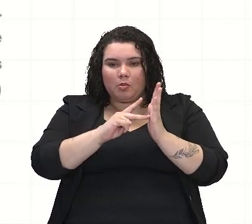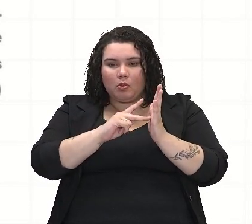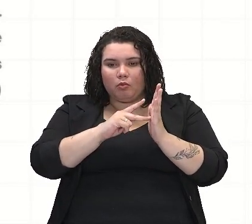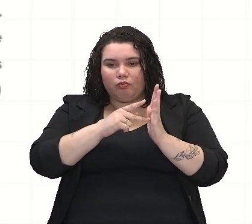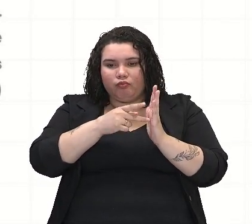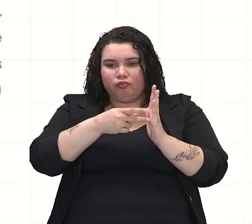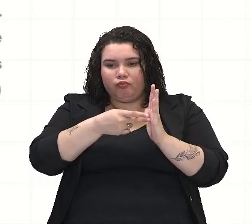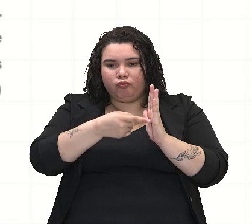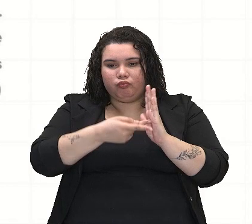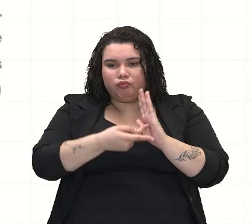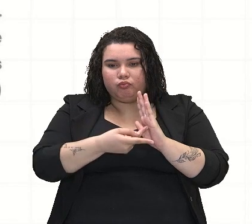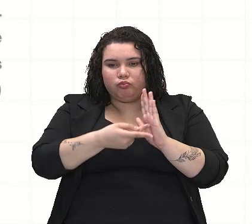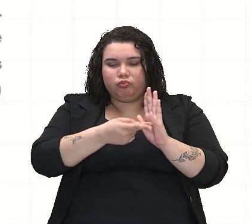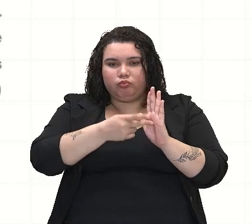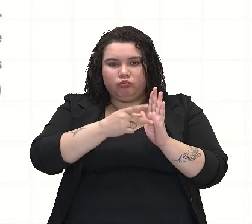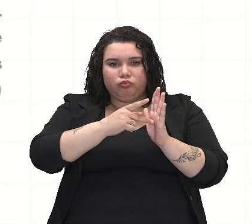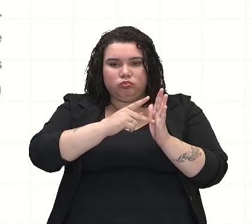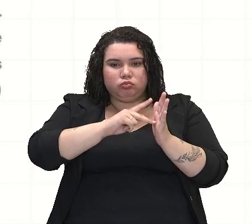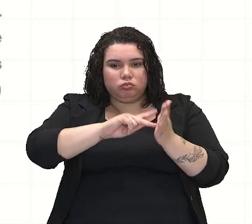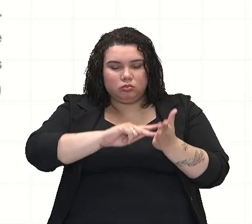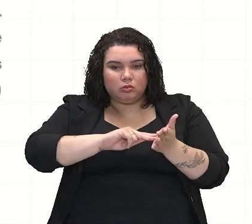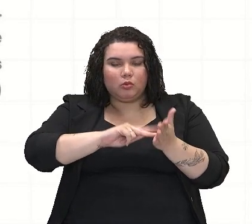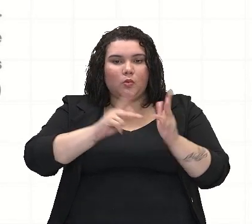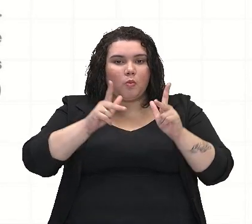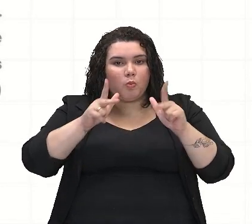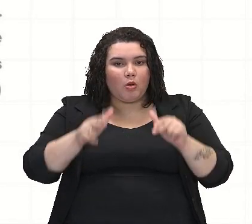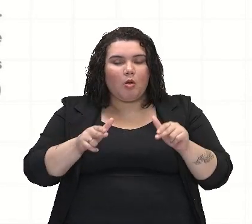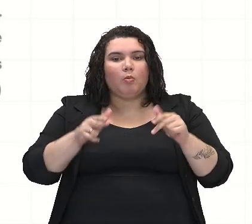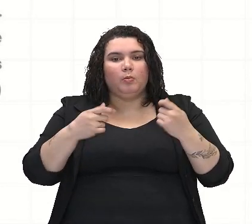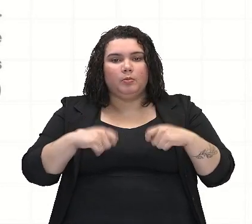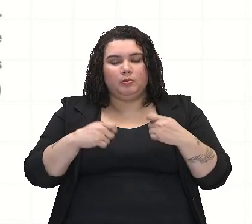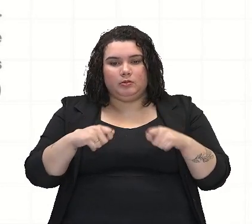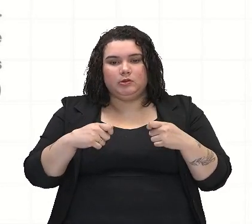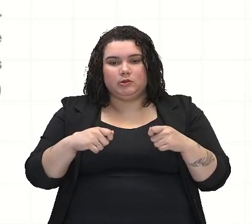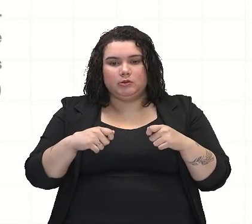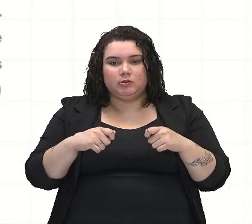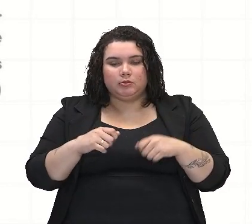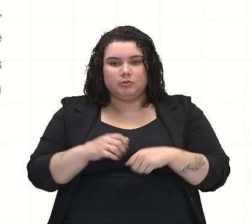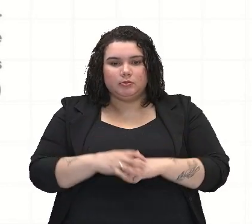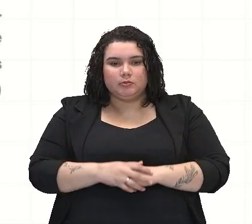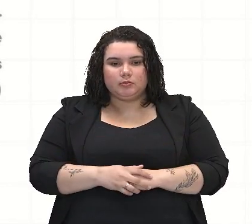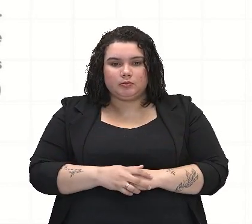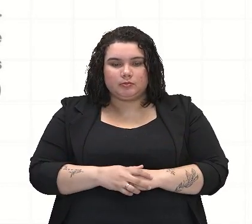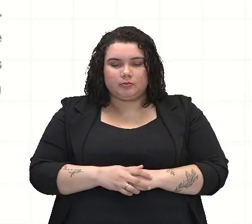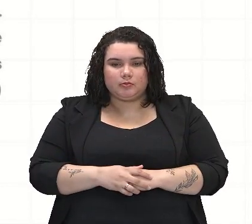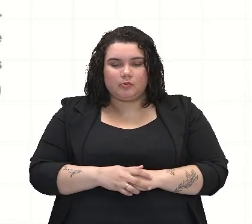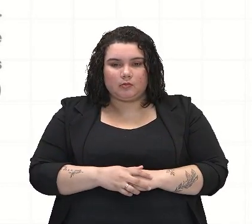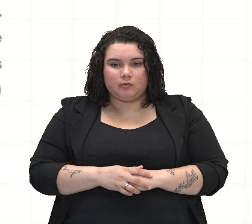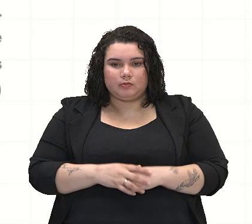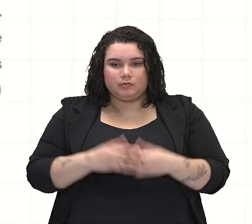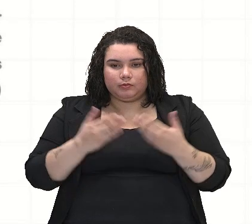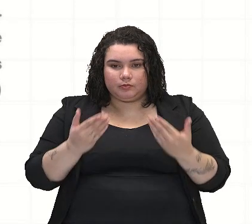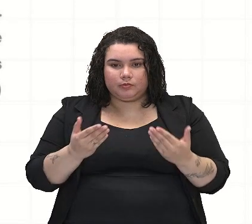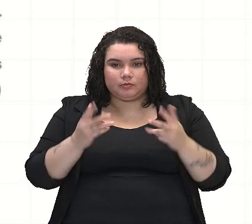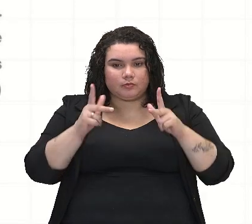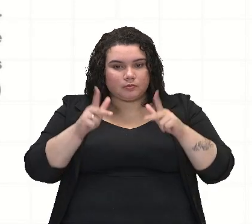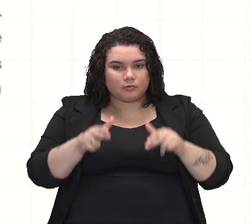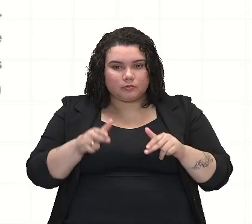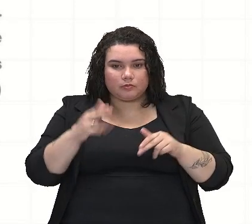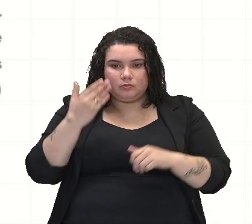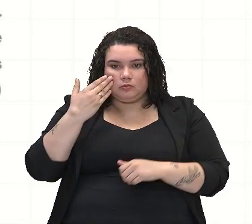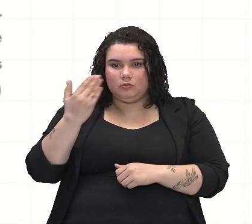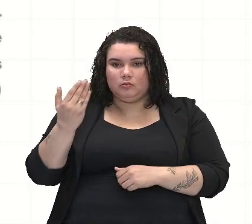aqui vai ser a circunferência, nós vamos fechar, né, então essa semicircunferência, sejam de raios